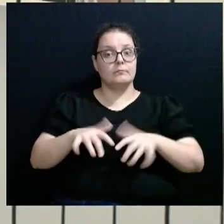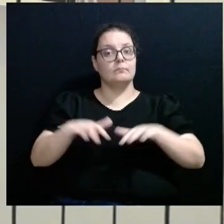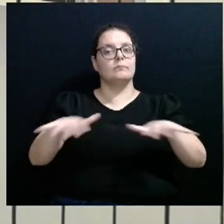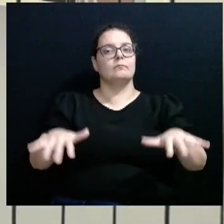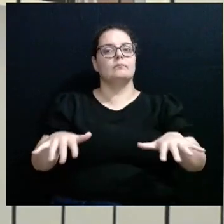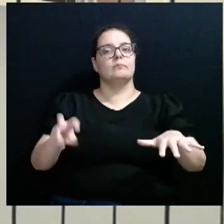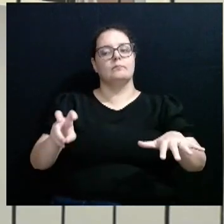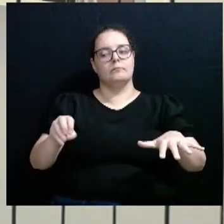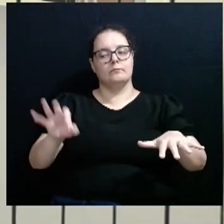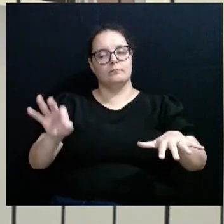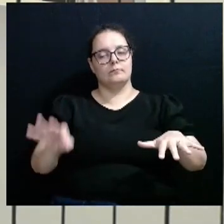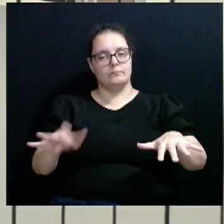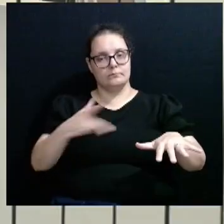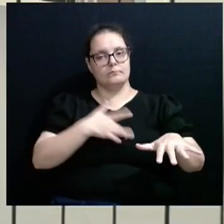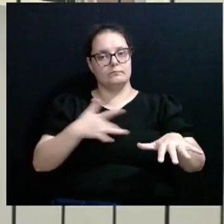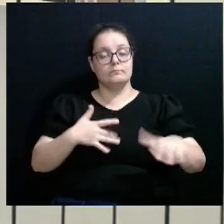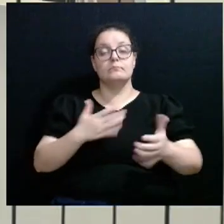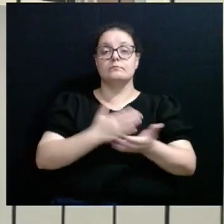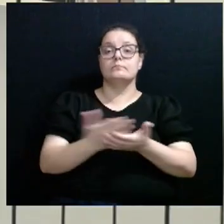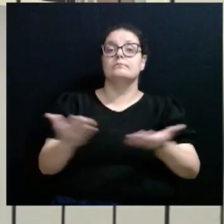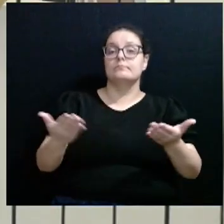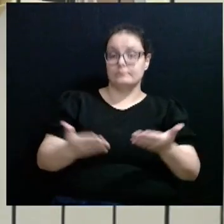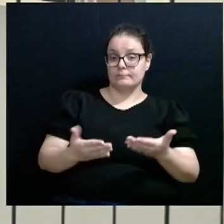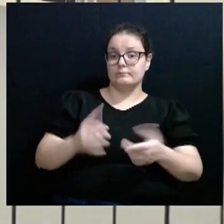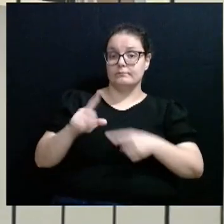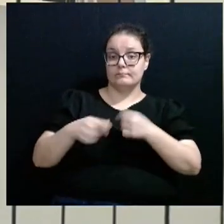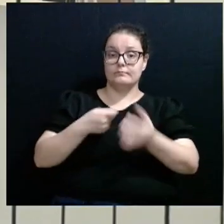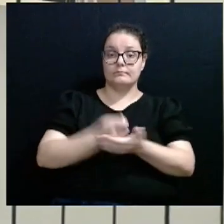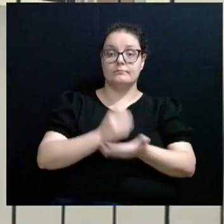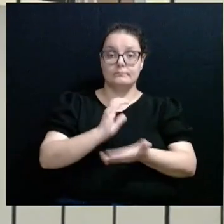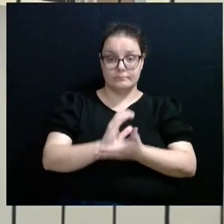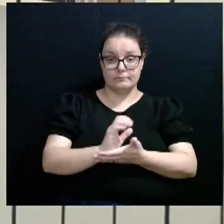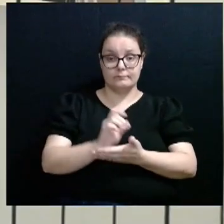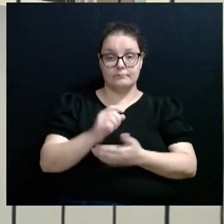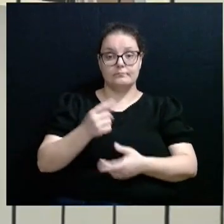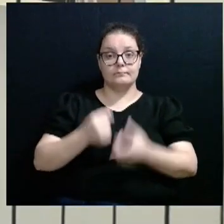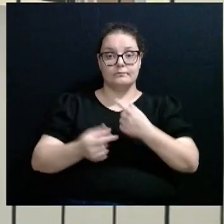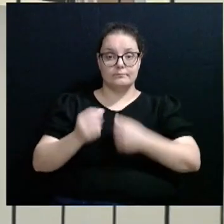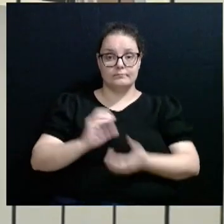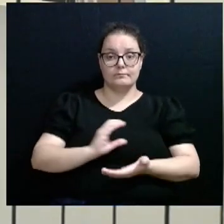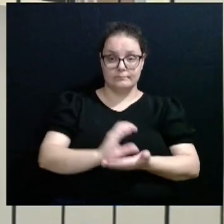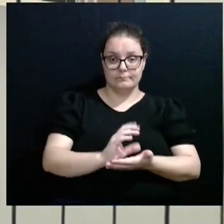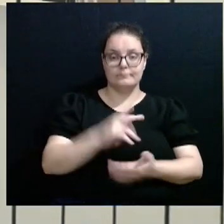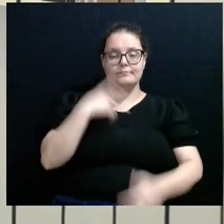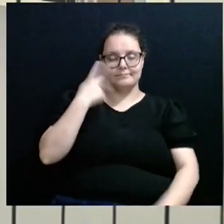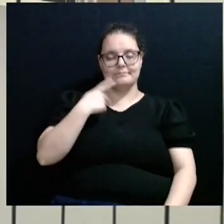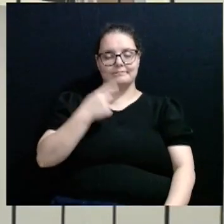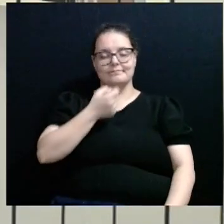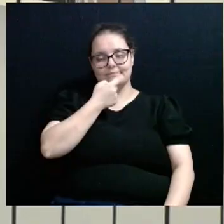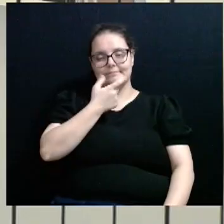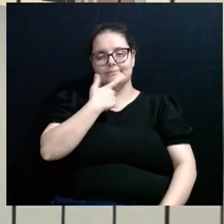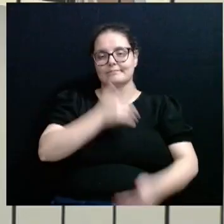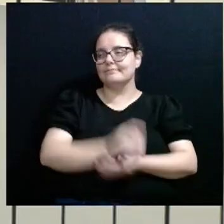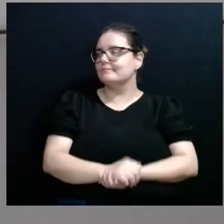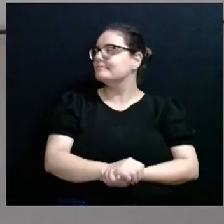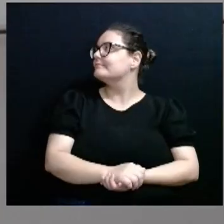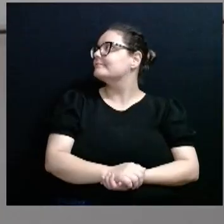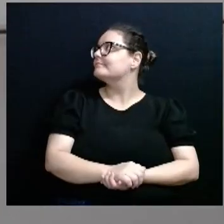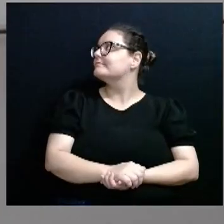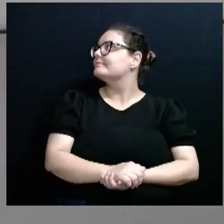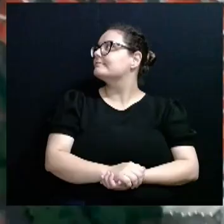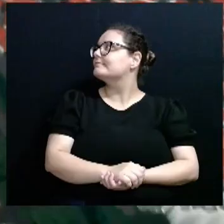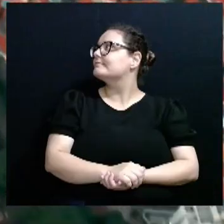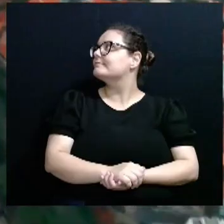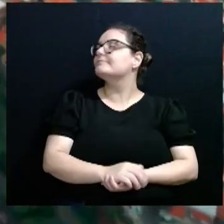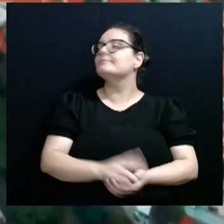gente começa hoje com as emendas impositivas destinadas pela vereadora Fernanda Souto. A vereadora